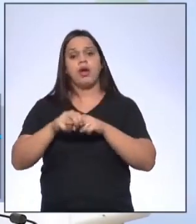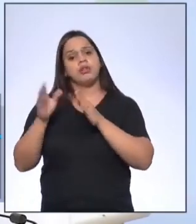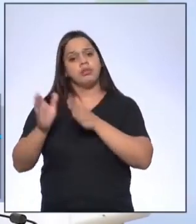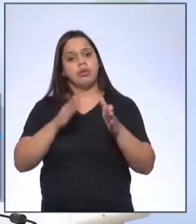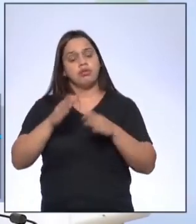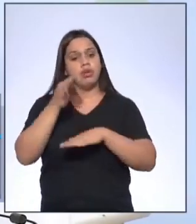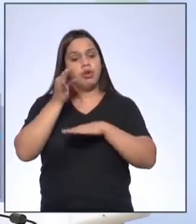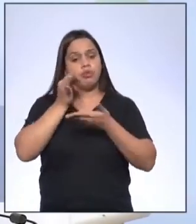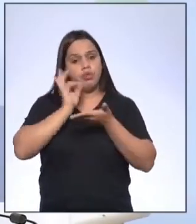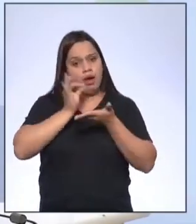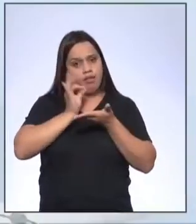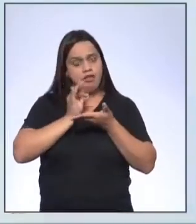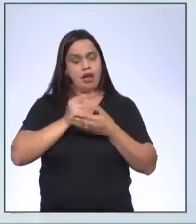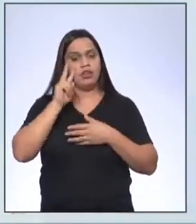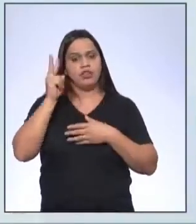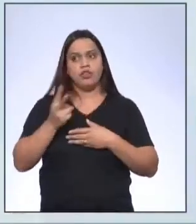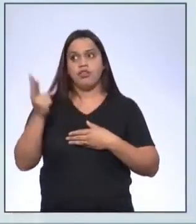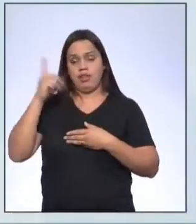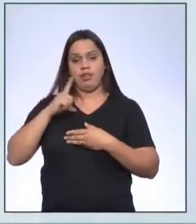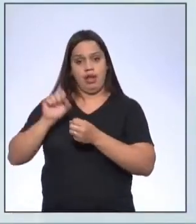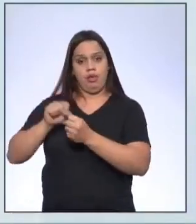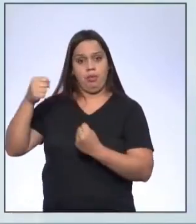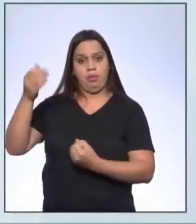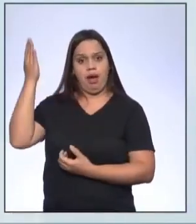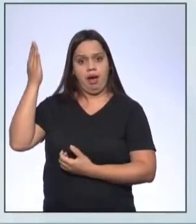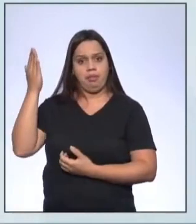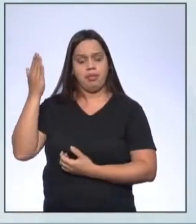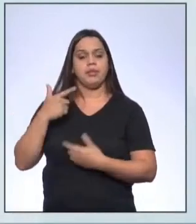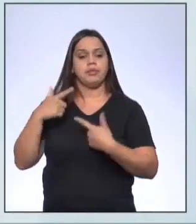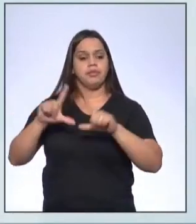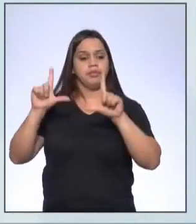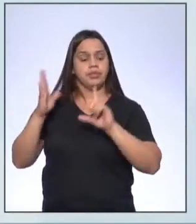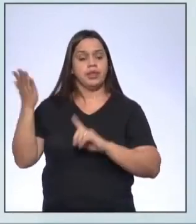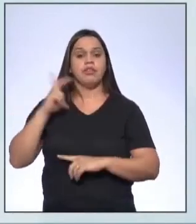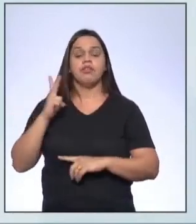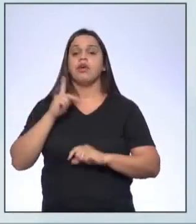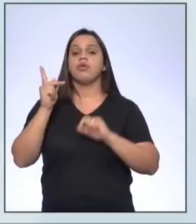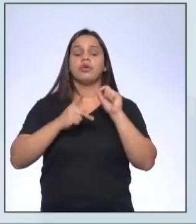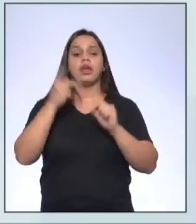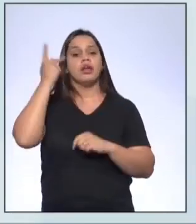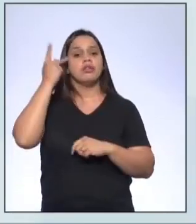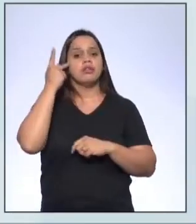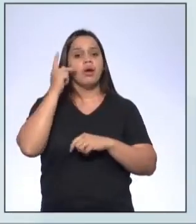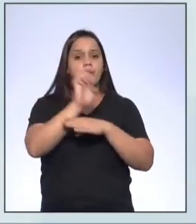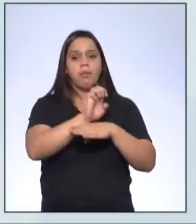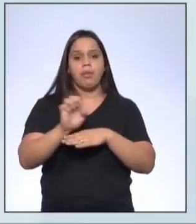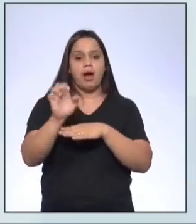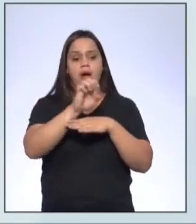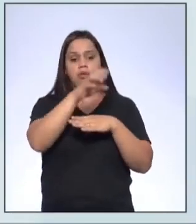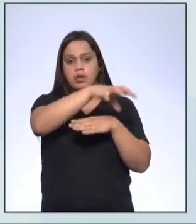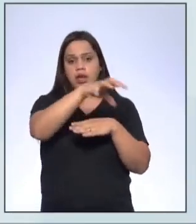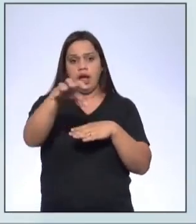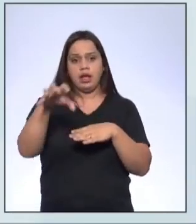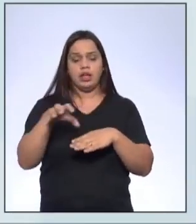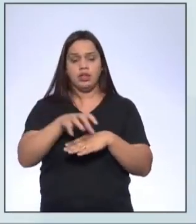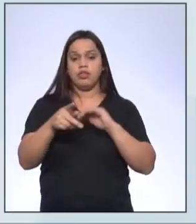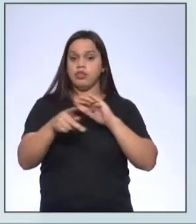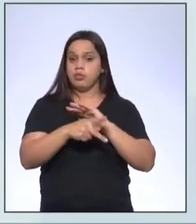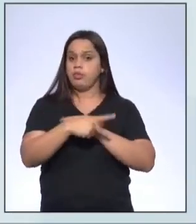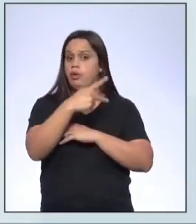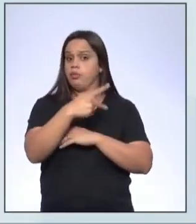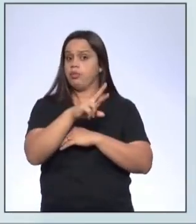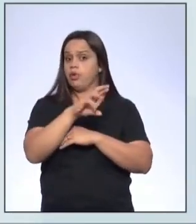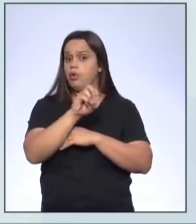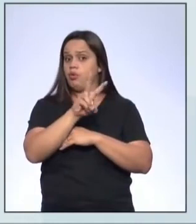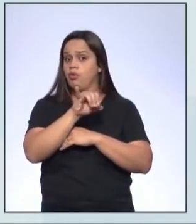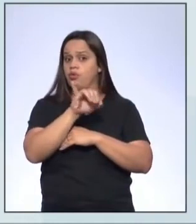próxima tela que mostra, né, o estado de São Paulo, né, e as regiões aí, né, como província e as suas regiões. Então vejam que está